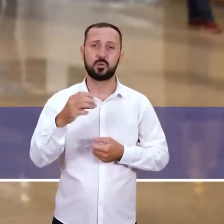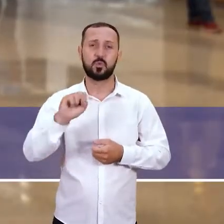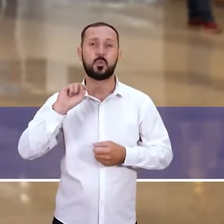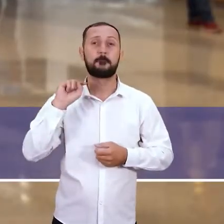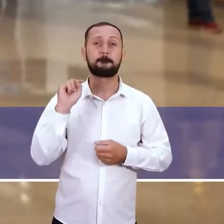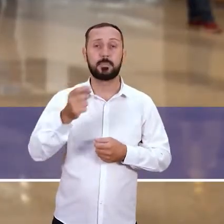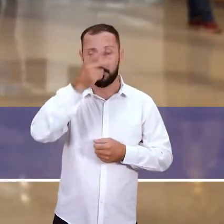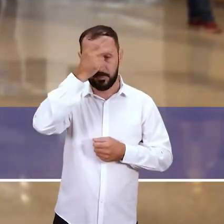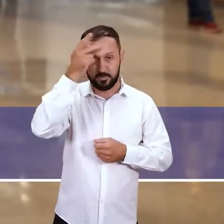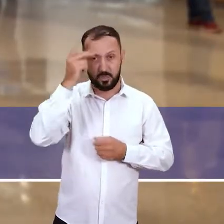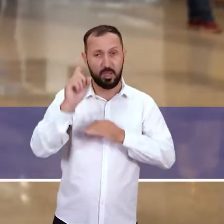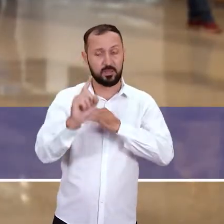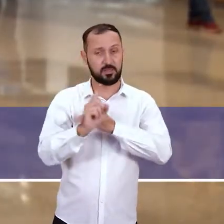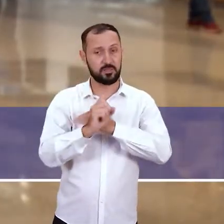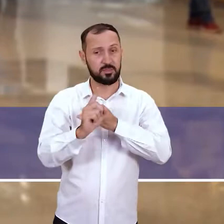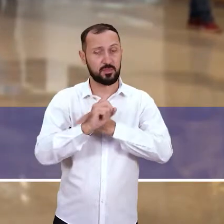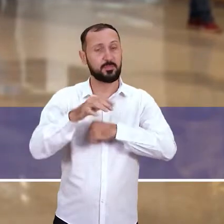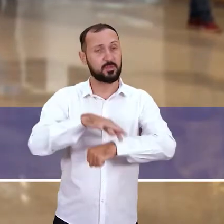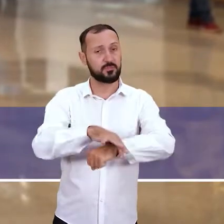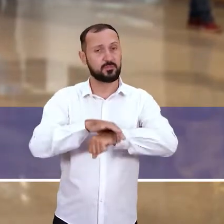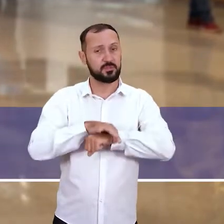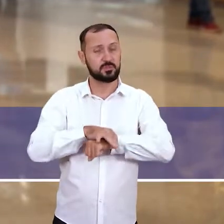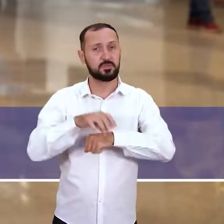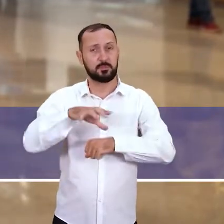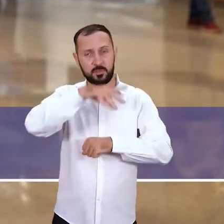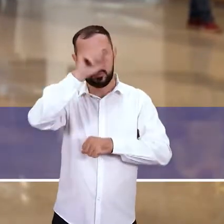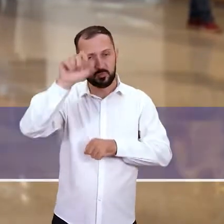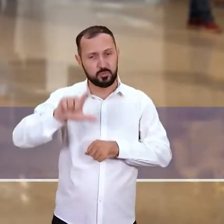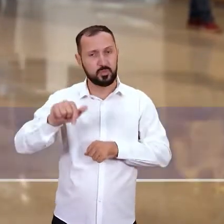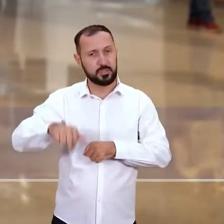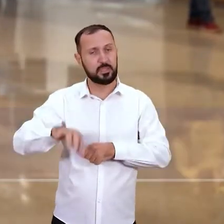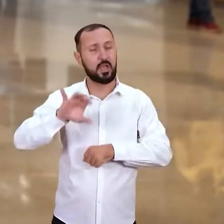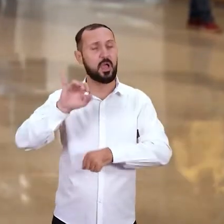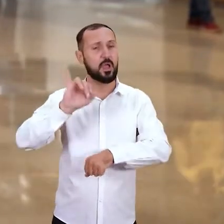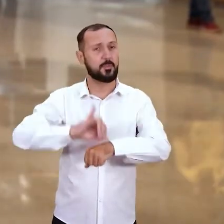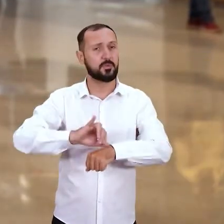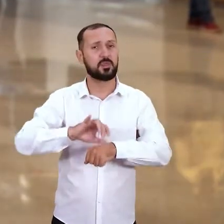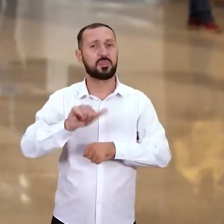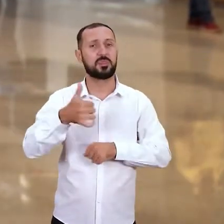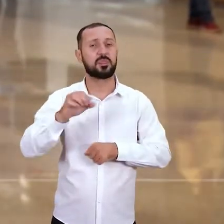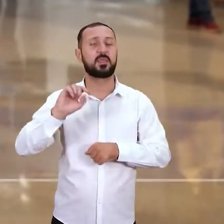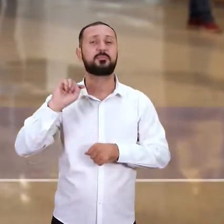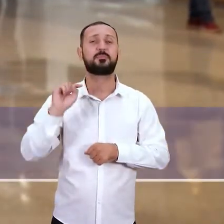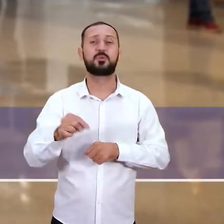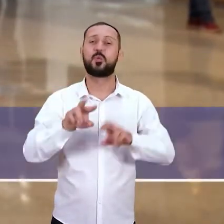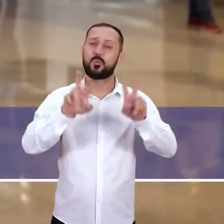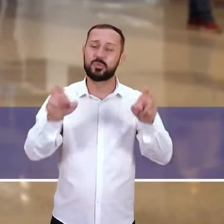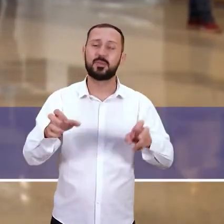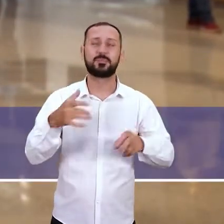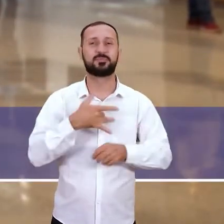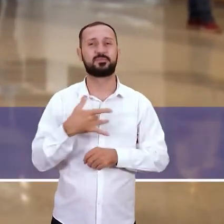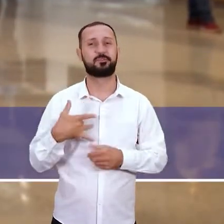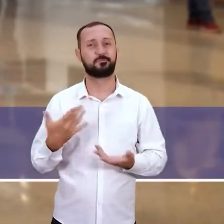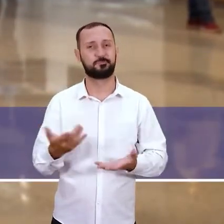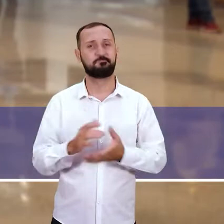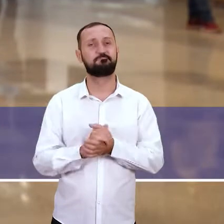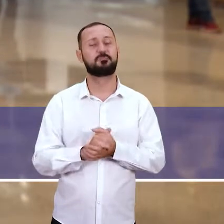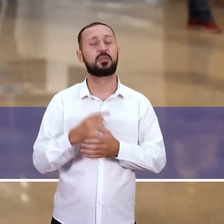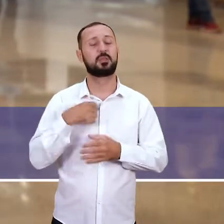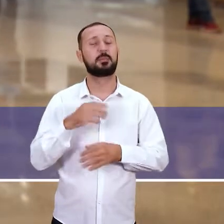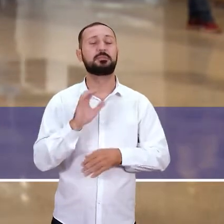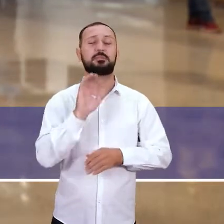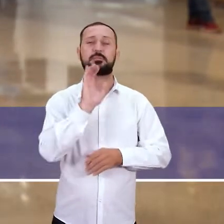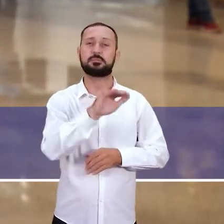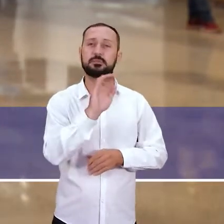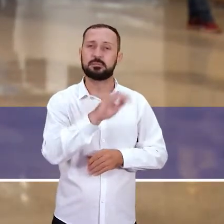mil casos atendidos pela Defensoria Pública de Mato Grosso do Sul, em Campo Grande, 10 mil deles estão relacionados à área da saúde, a segunda